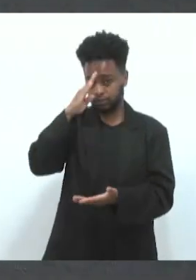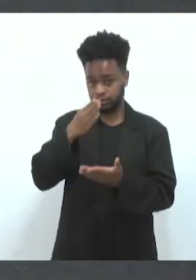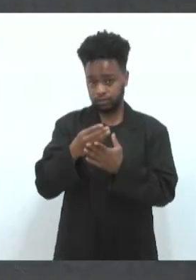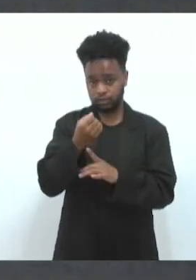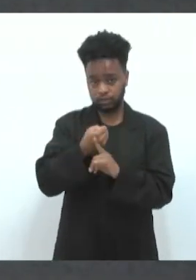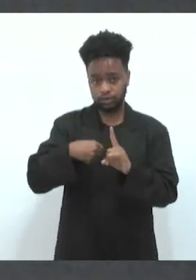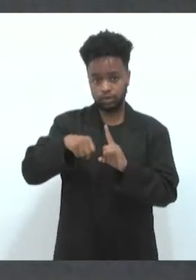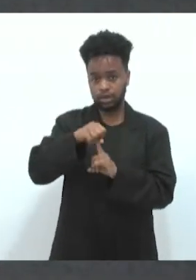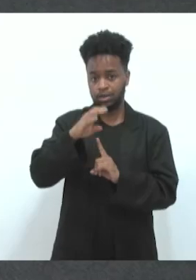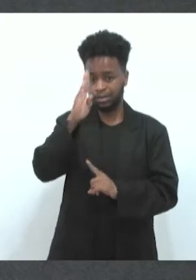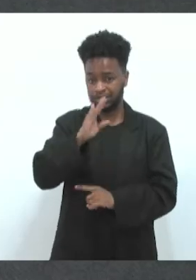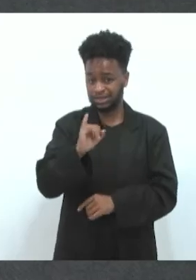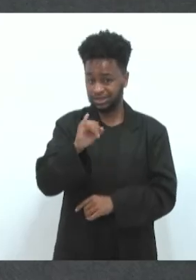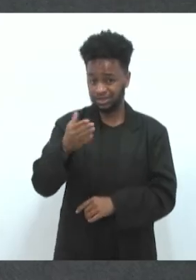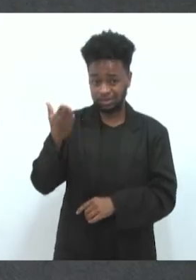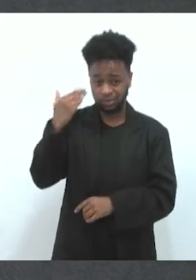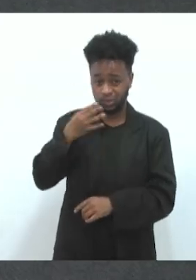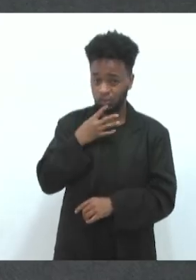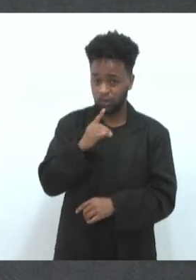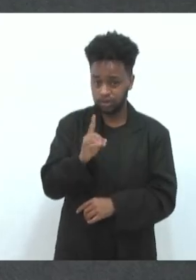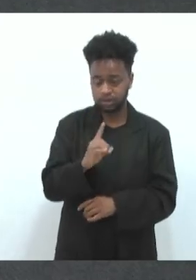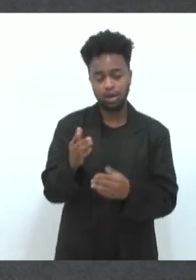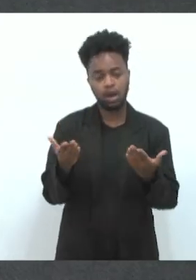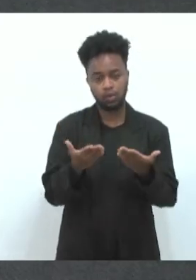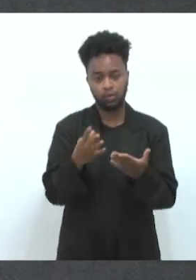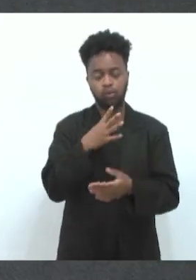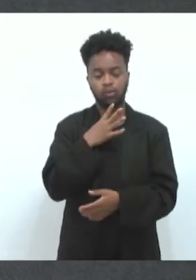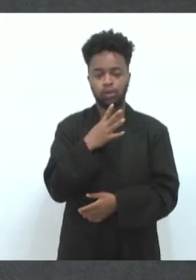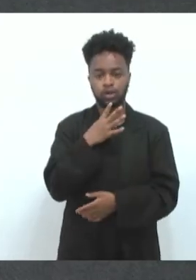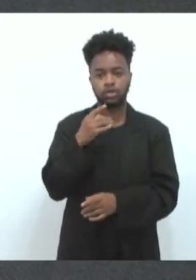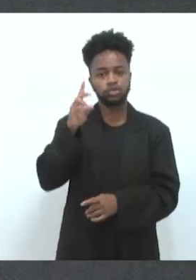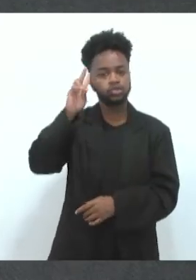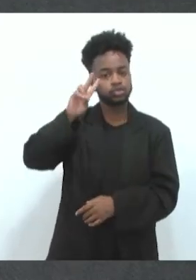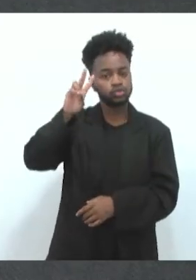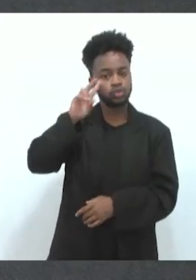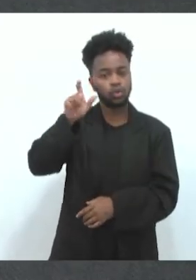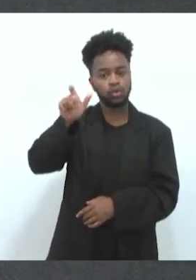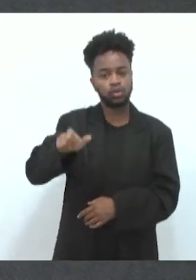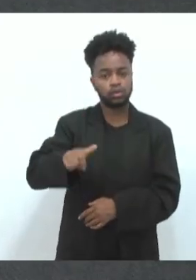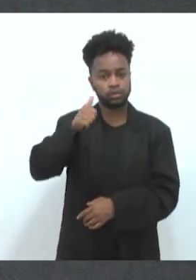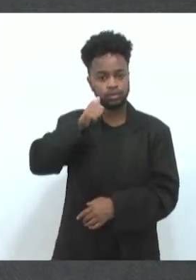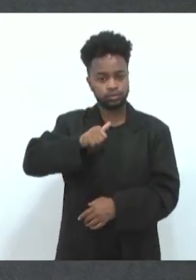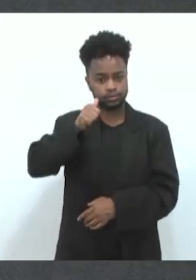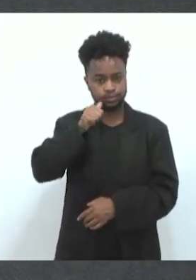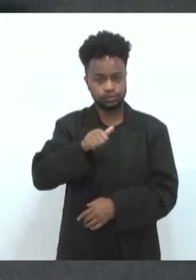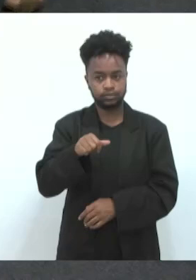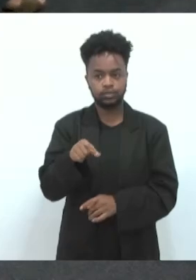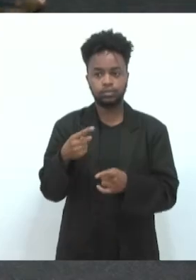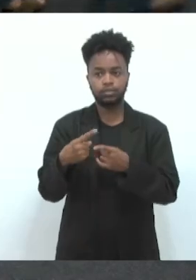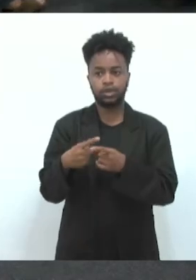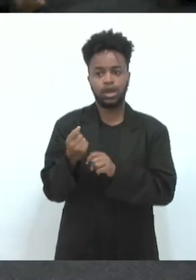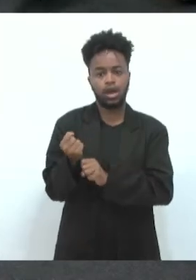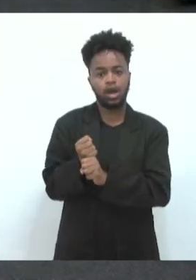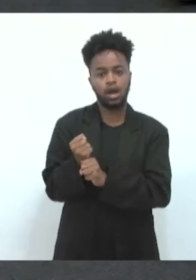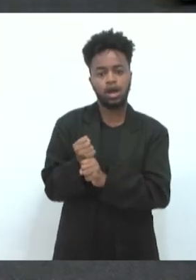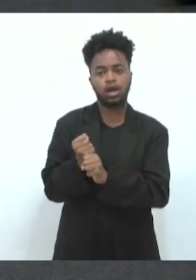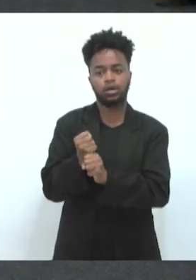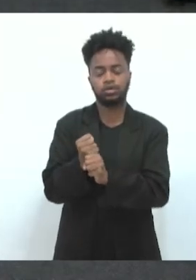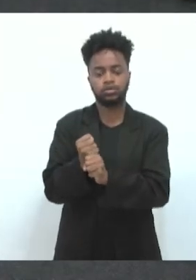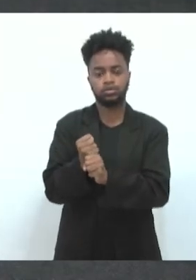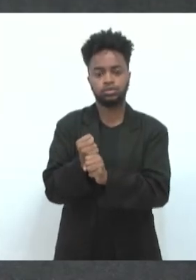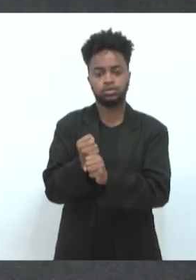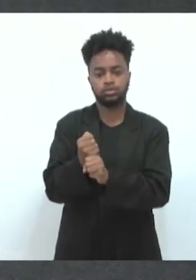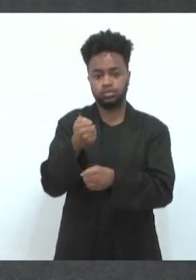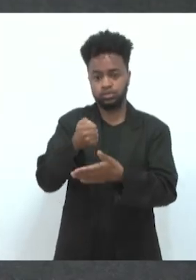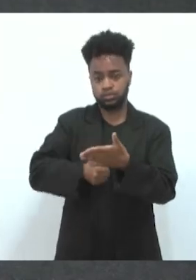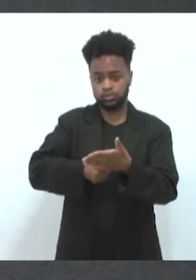não conhecia, agora está conhecendo recentemente a história de luta dessa mulher que por décadas lutou por